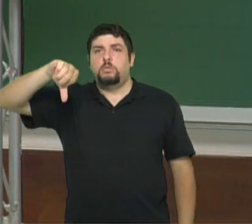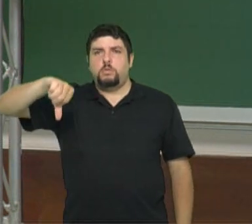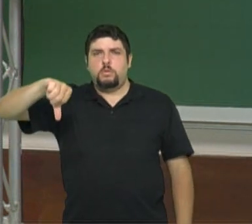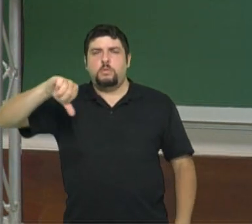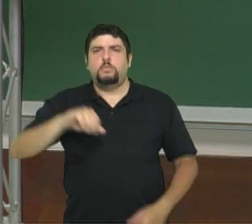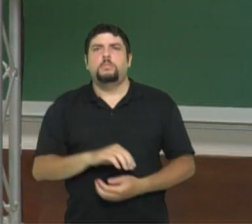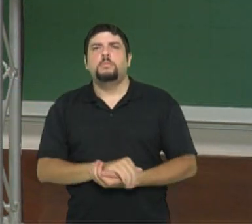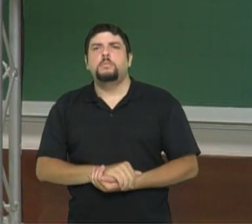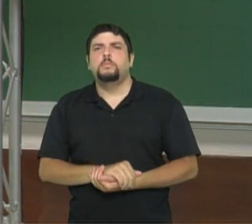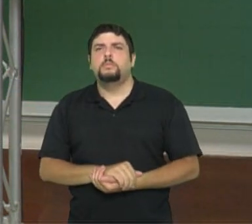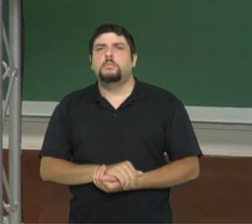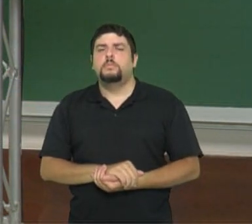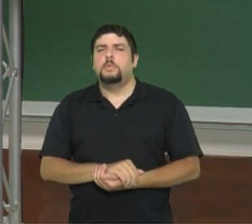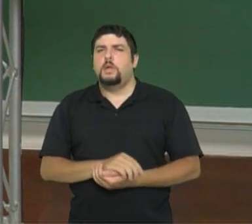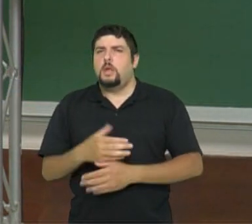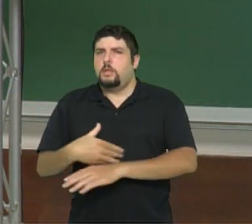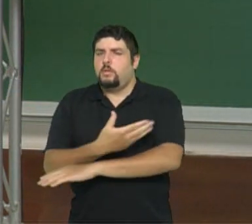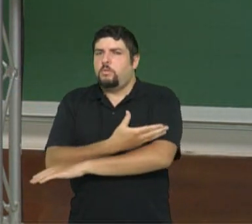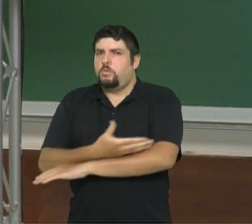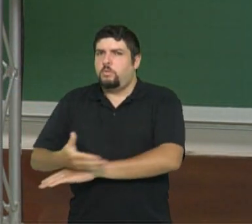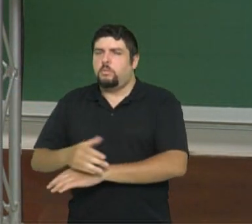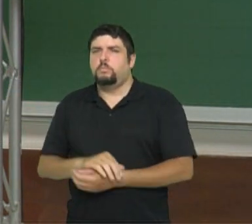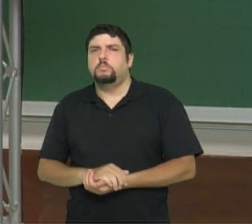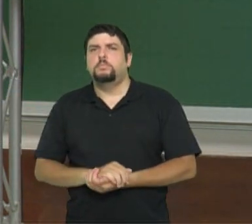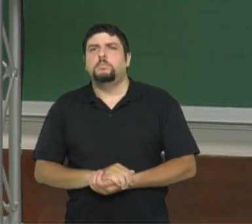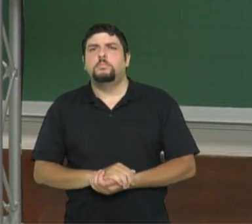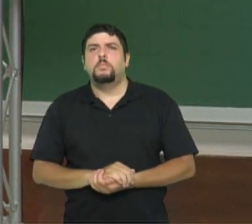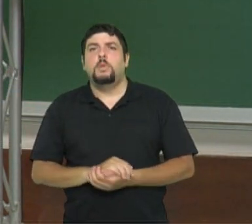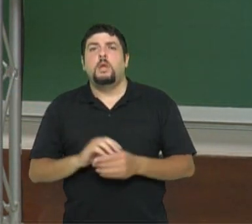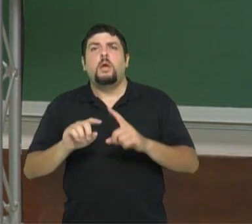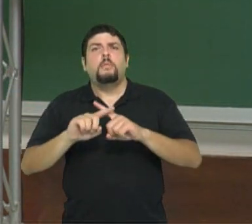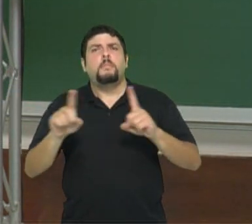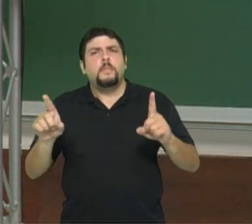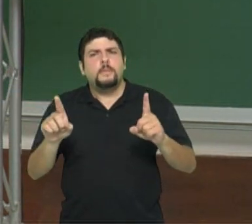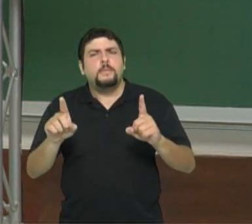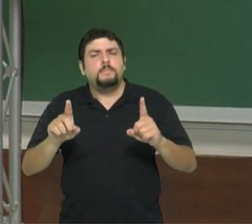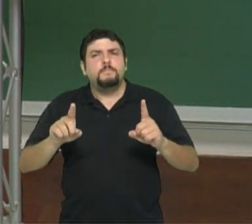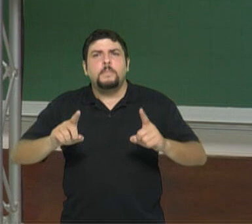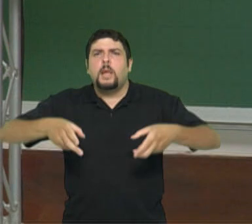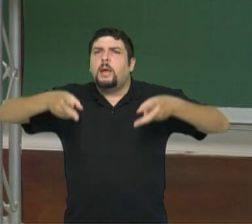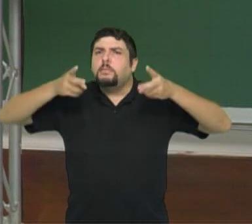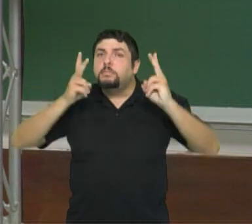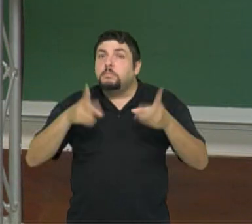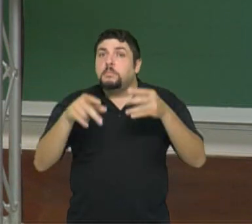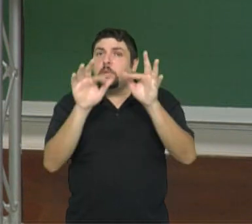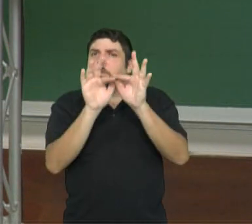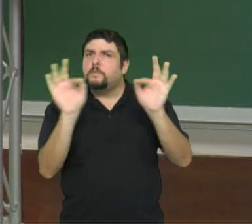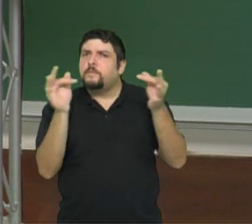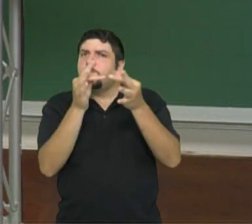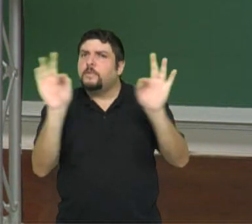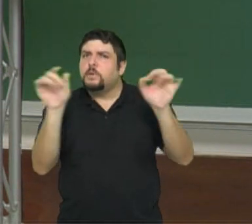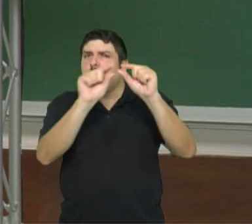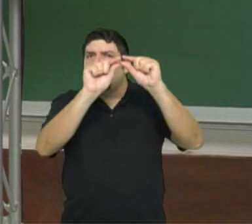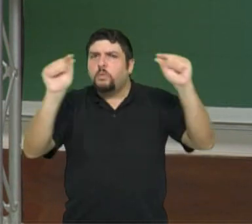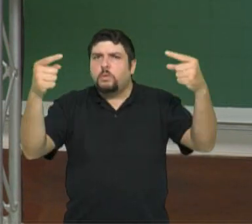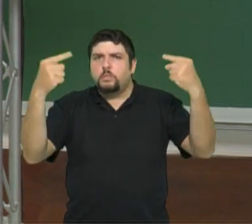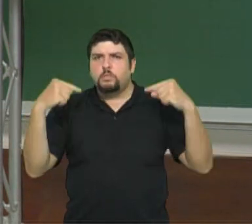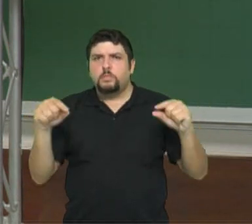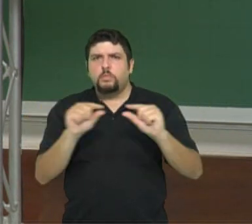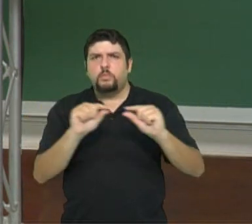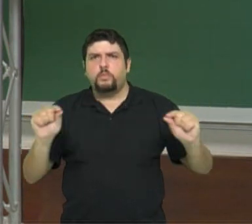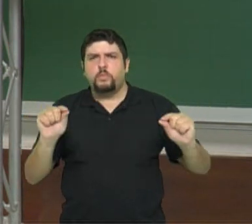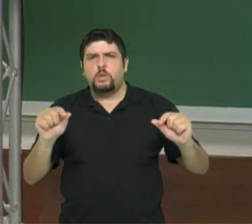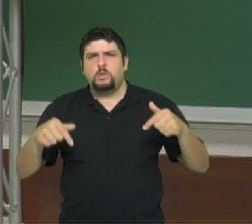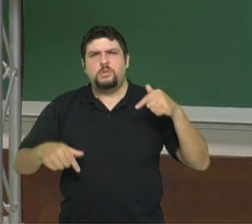gramaticais, aquelas que nós estamos acostumados. E por que esta mesma frase, esse mesmo verso só tem 7